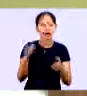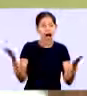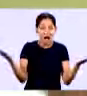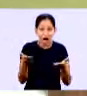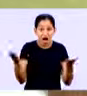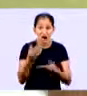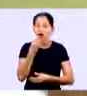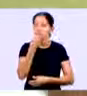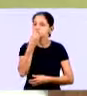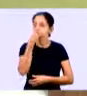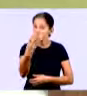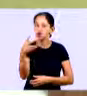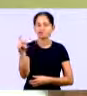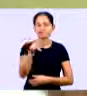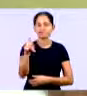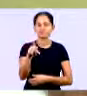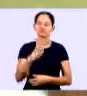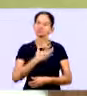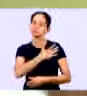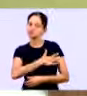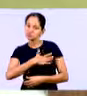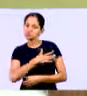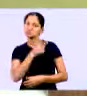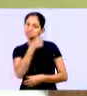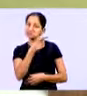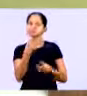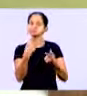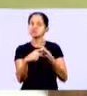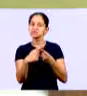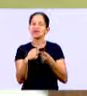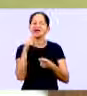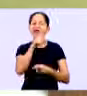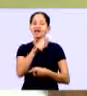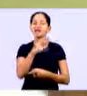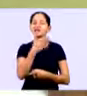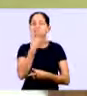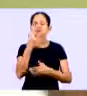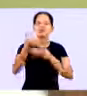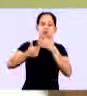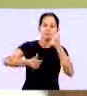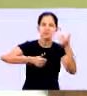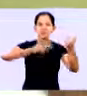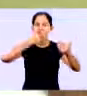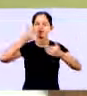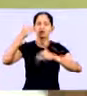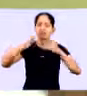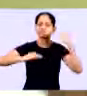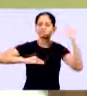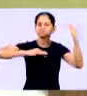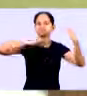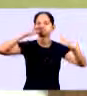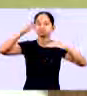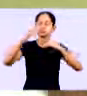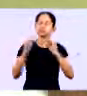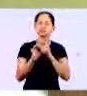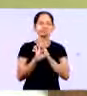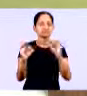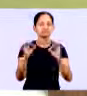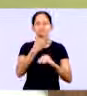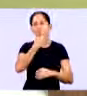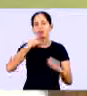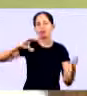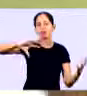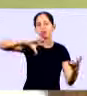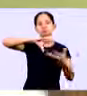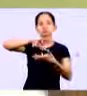do professor Adriano e do professor Franklin, achei interessantíssimo porque ele vai melhorar o nível cultural e a gente pode ganhar muito com